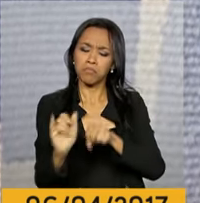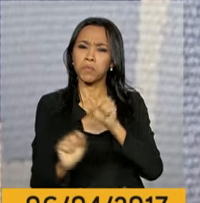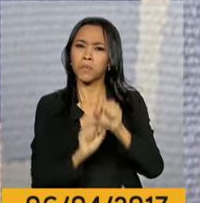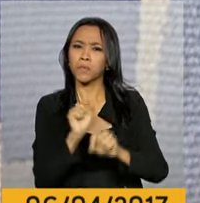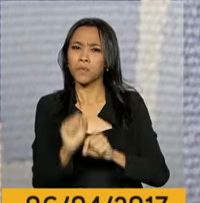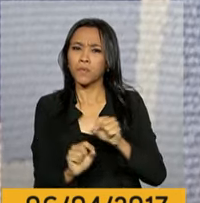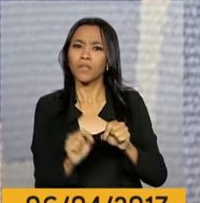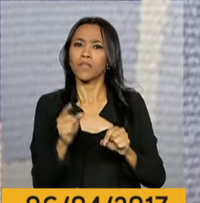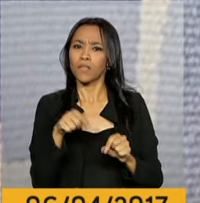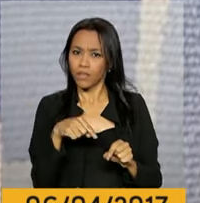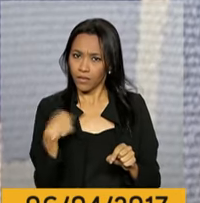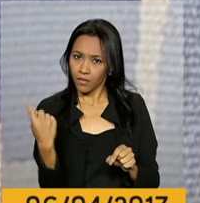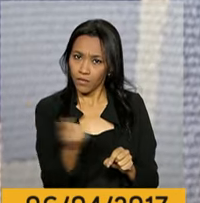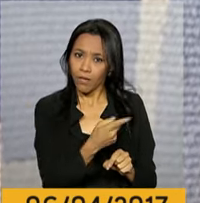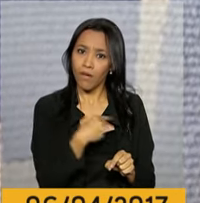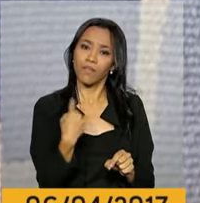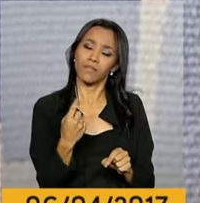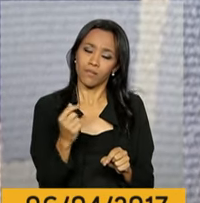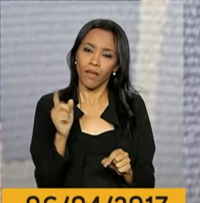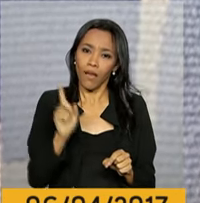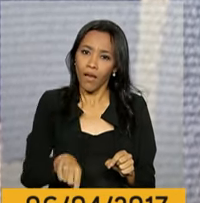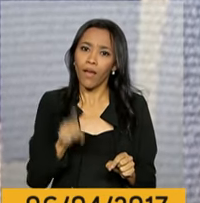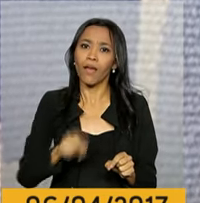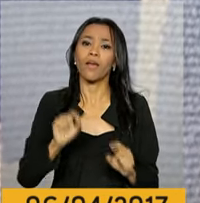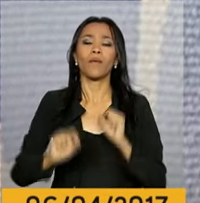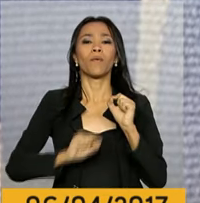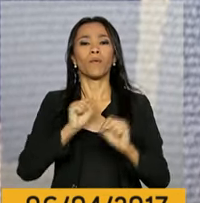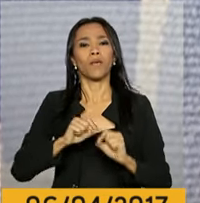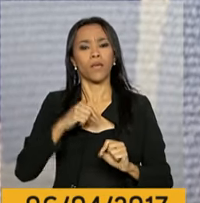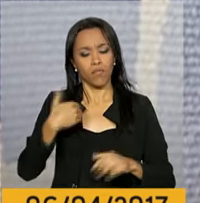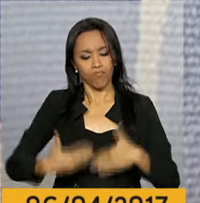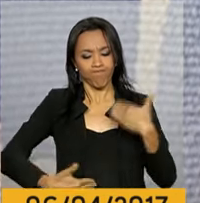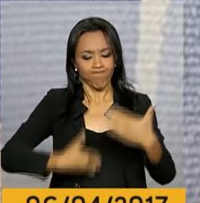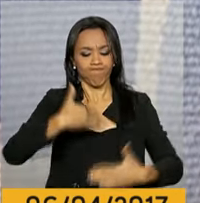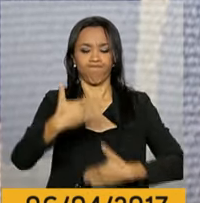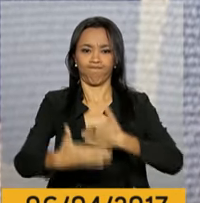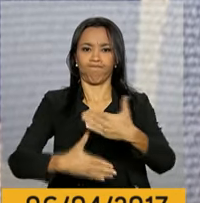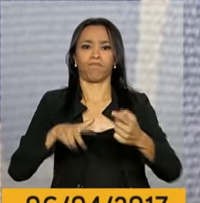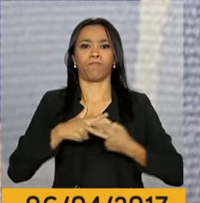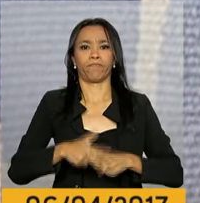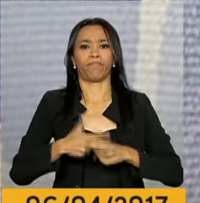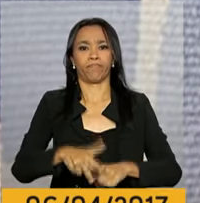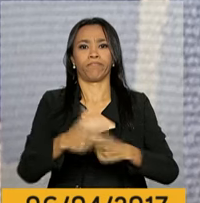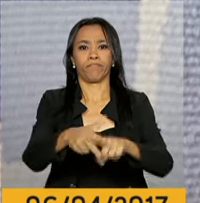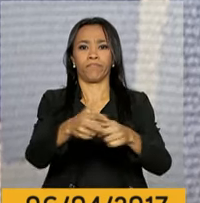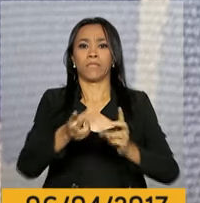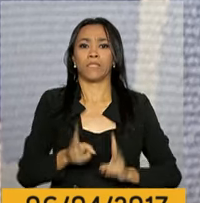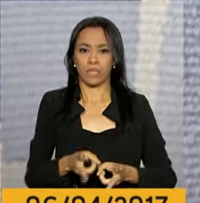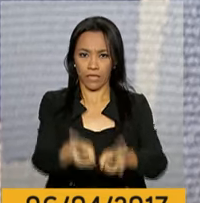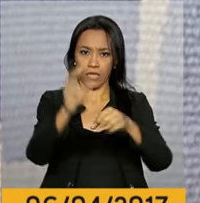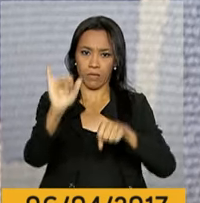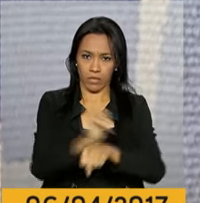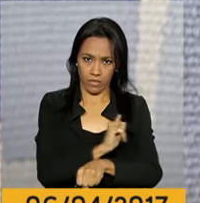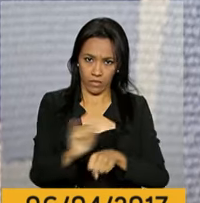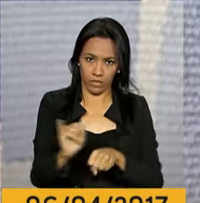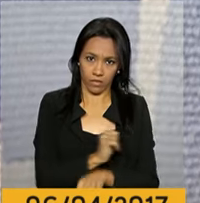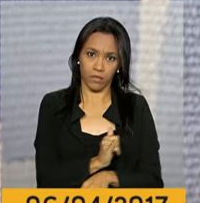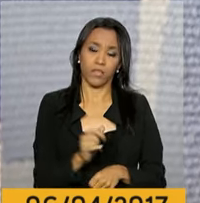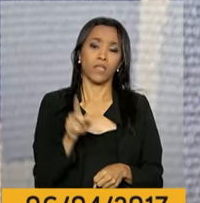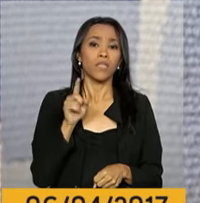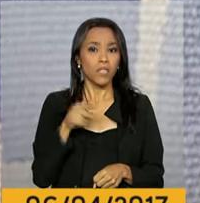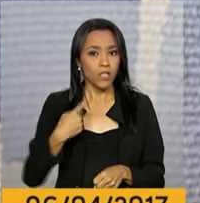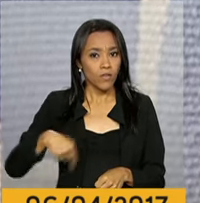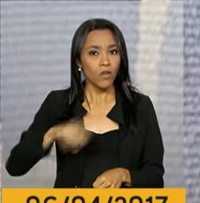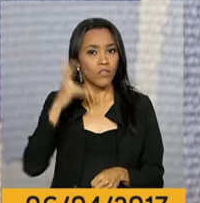que não tenhamos dúvida, é obra em permanente construção. Parceria estratégica que